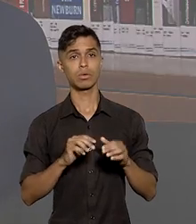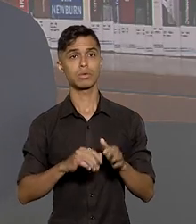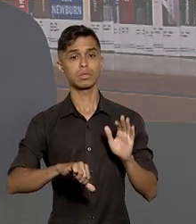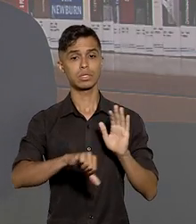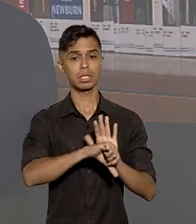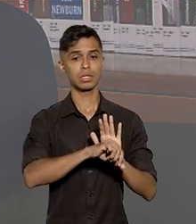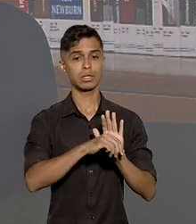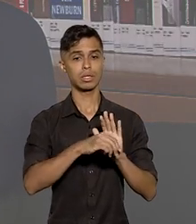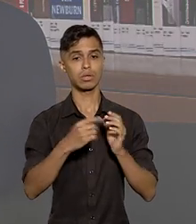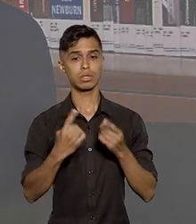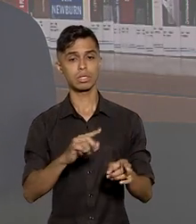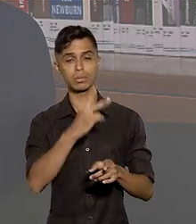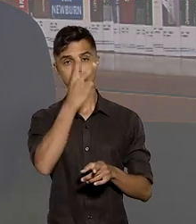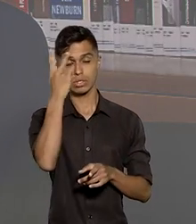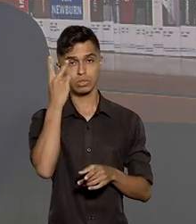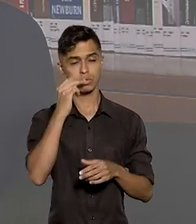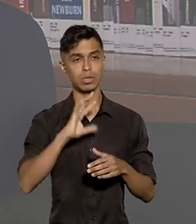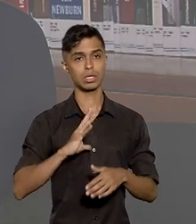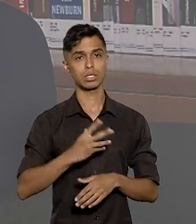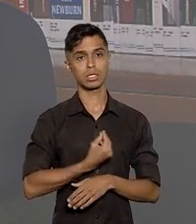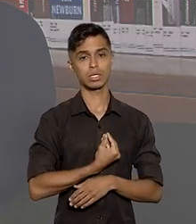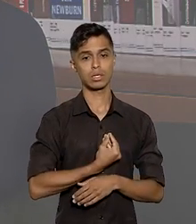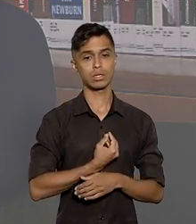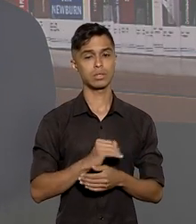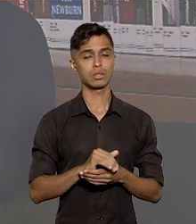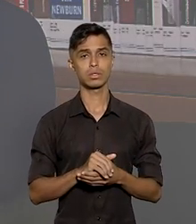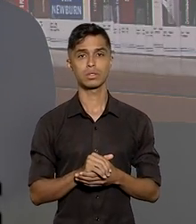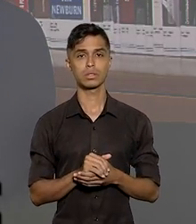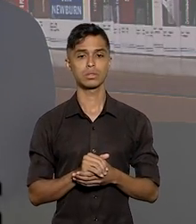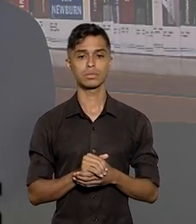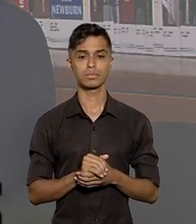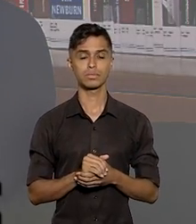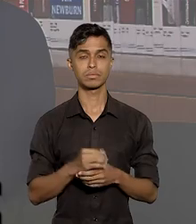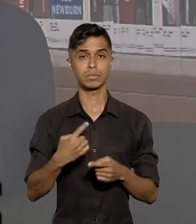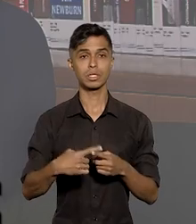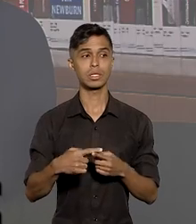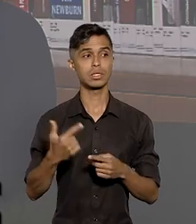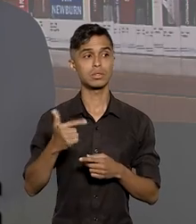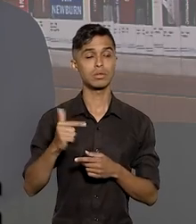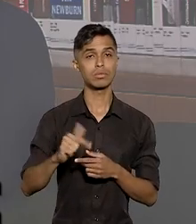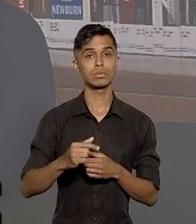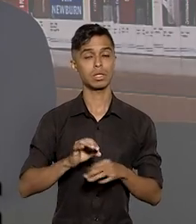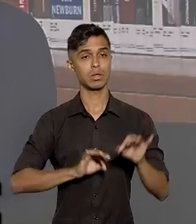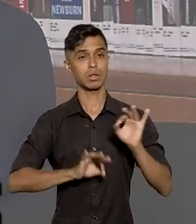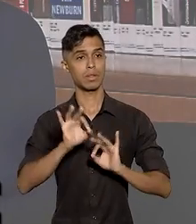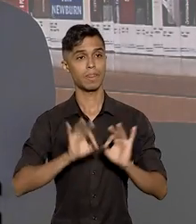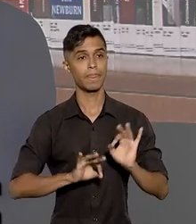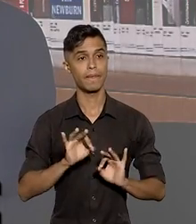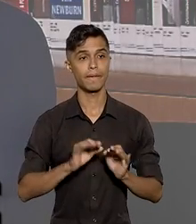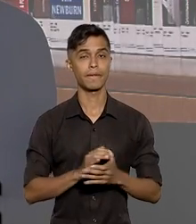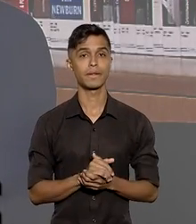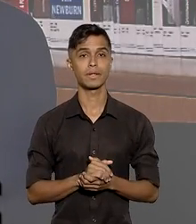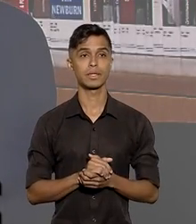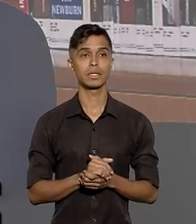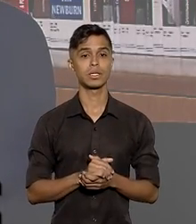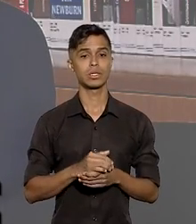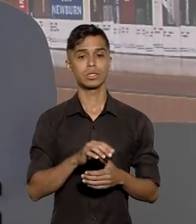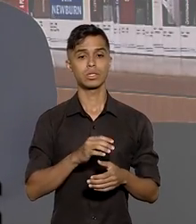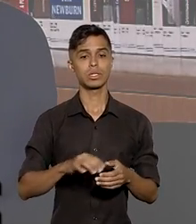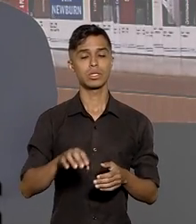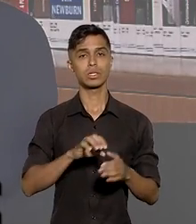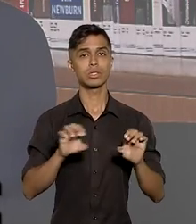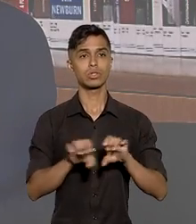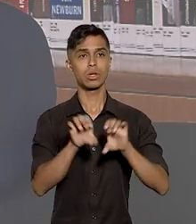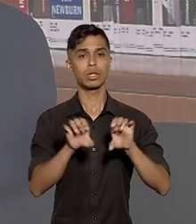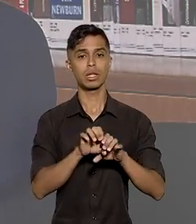pessoas transexuais ou travestis, porque não há um preparo, não há uma estrutura física, material